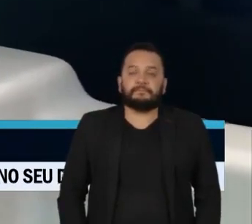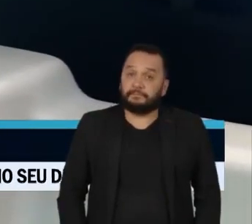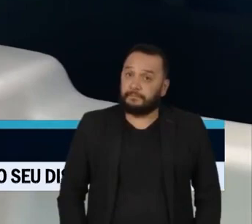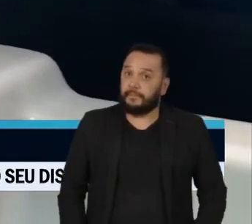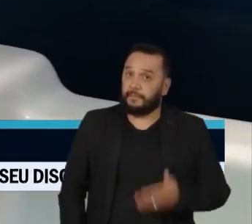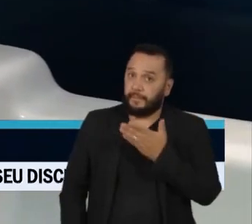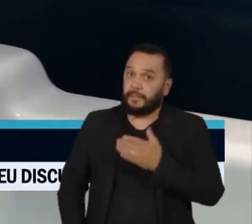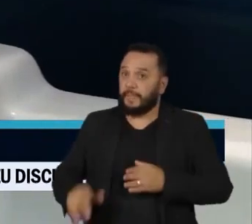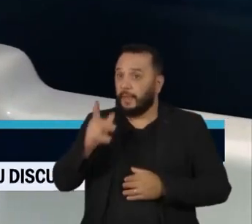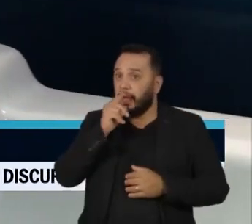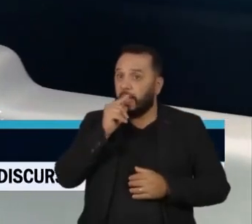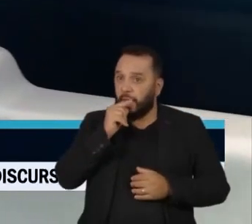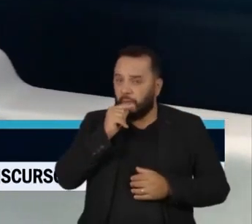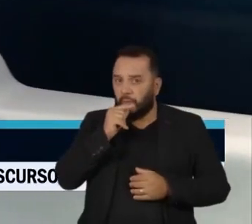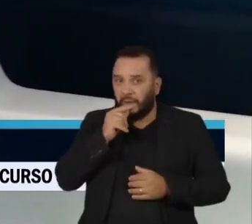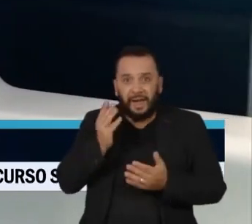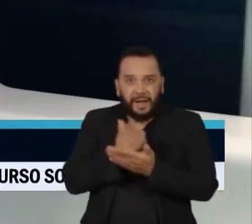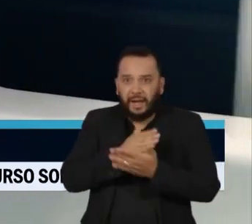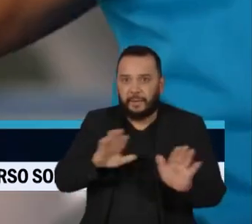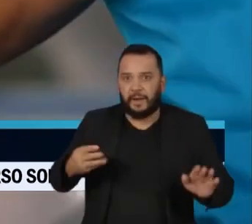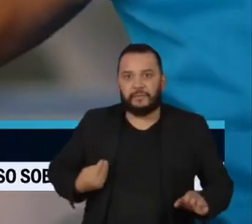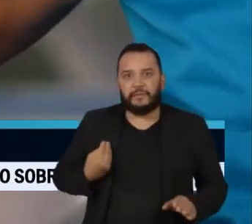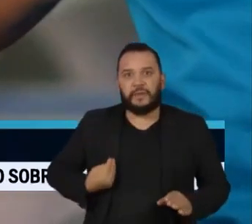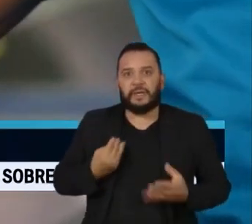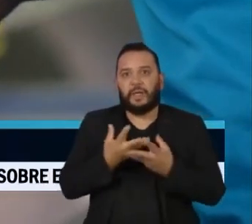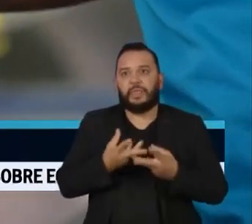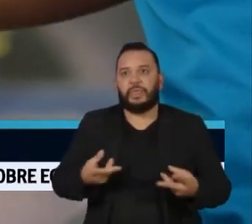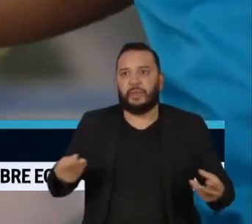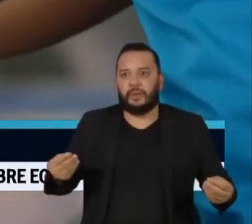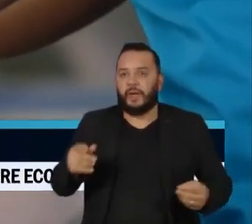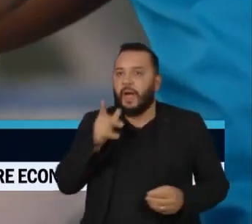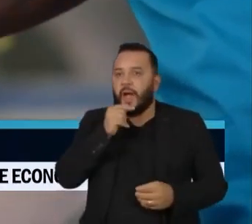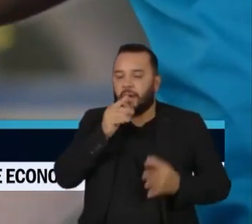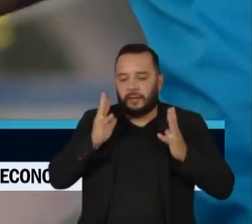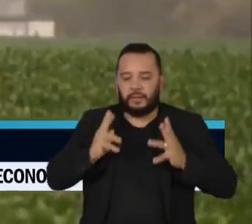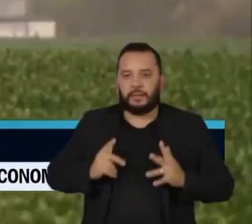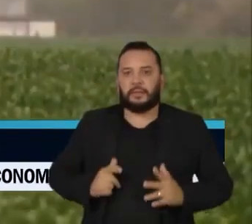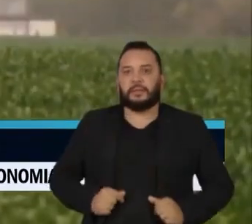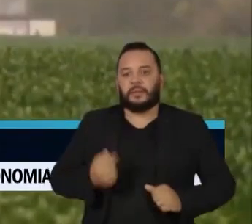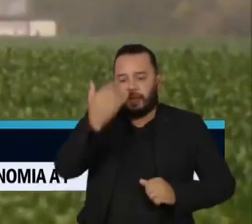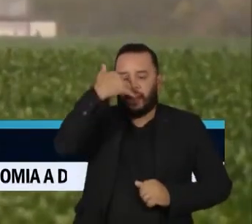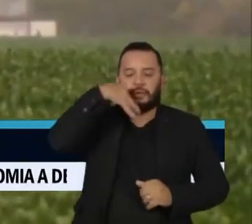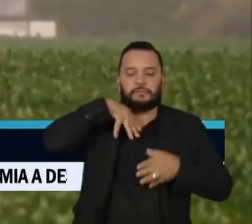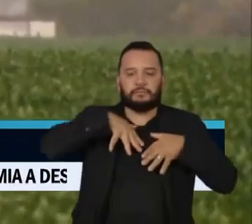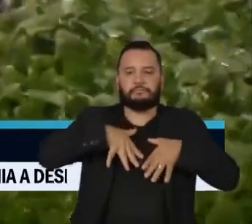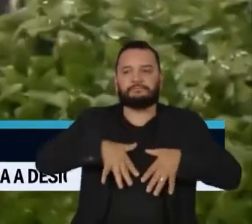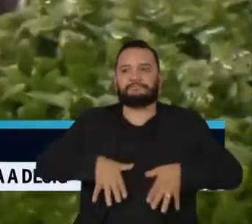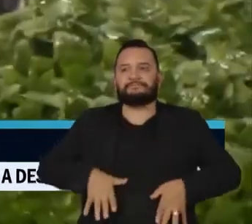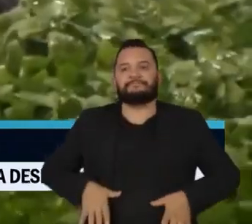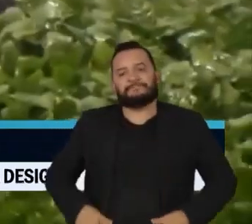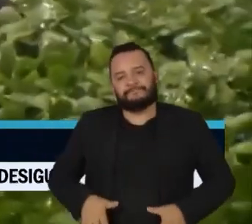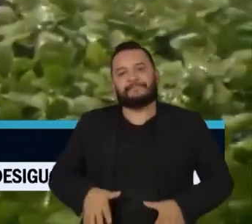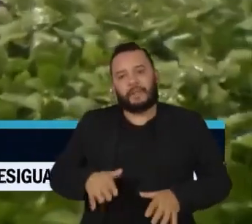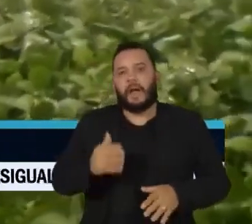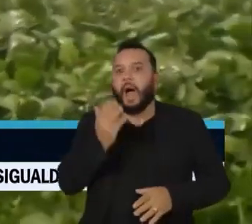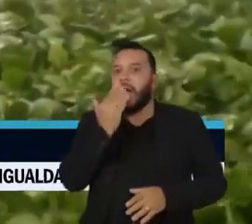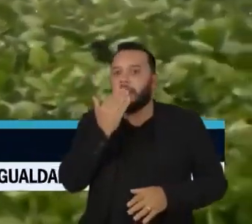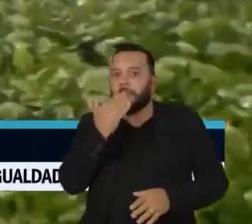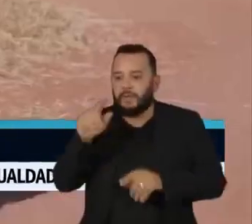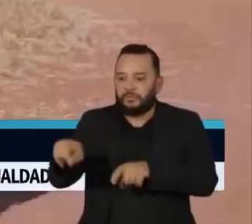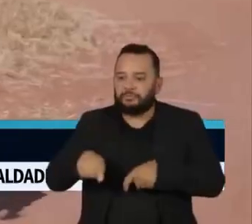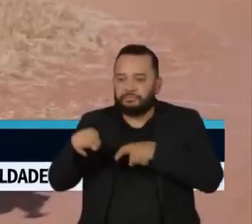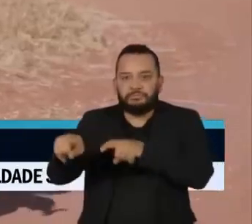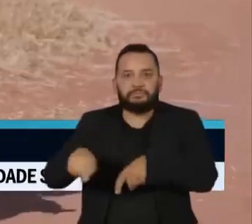Sem ela, a vida não seria possível. A água hidrata, limpa, higieniza, produz alimentos. E mesmo assim, ainda não